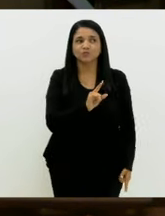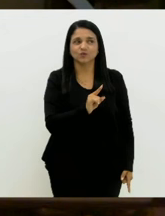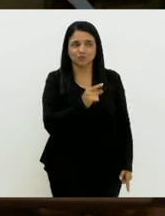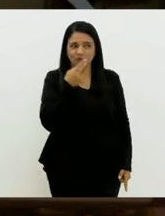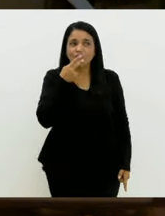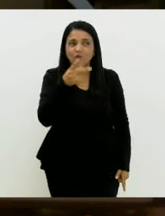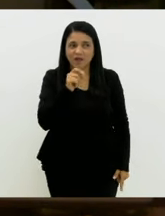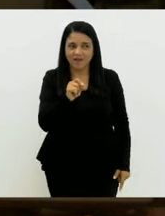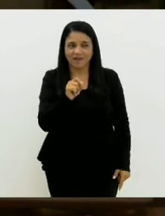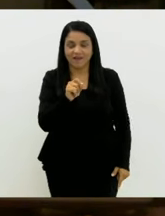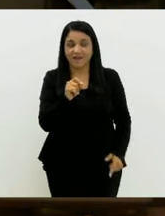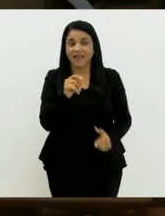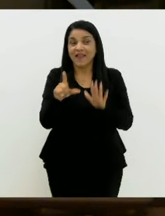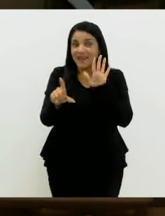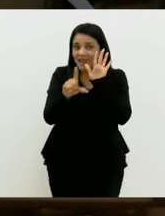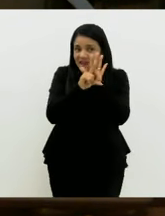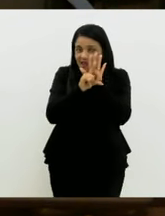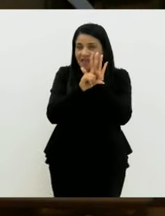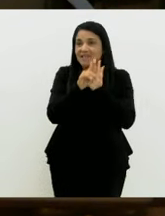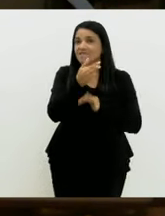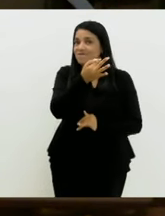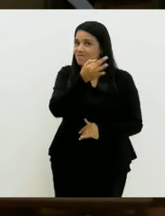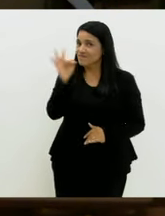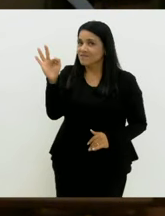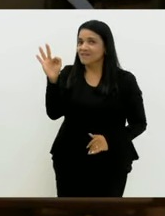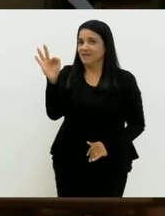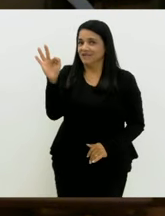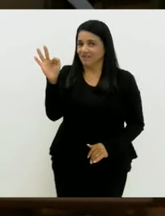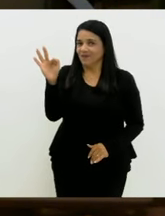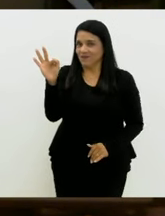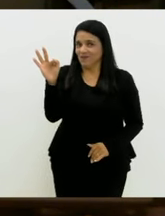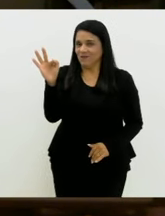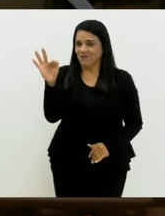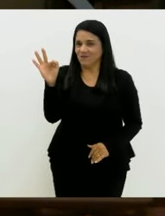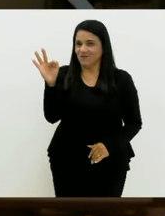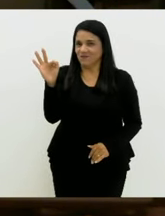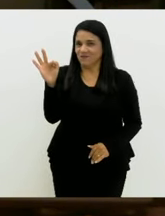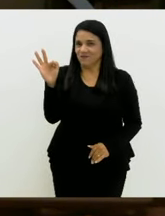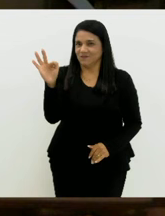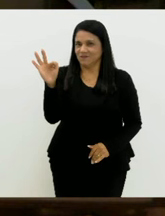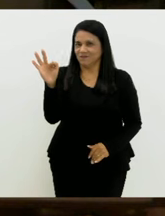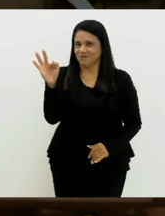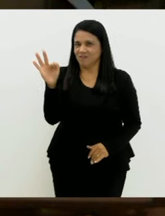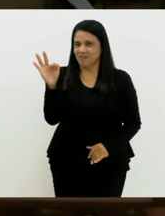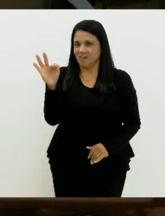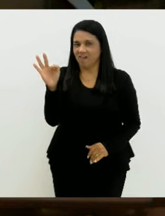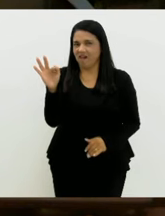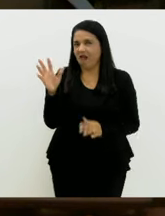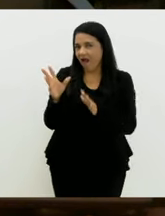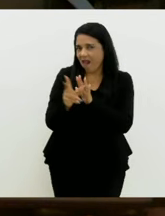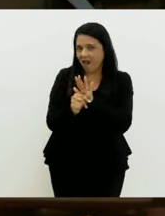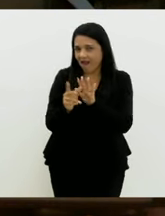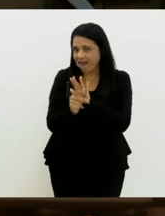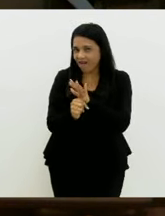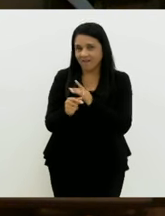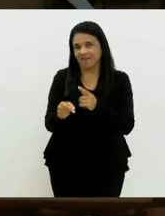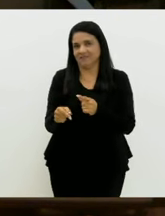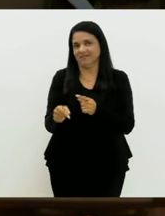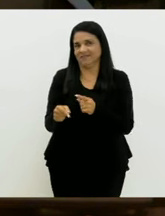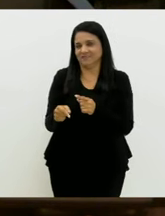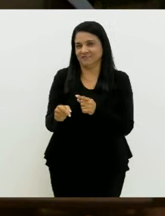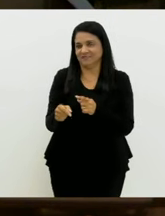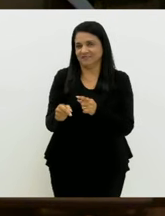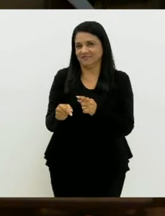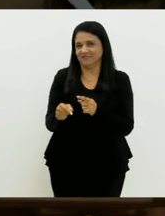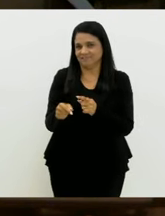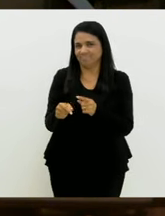lei federal, naturalmente no contexto ali da falcatrua, né, da forma escusa, que dá o